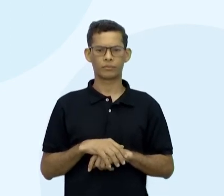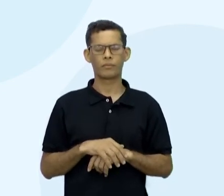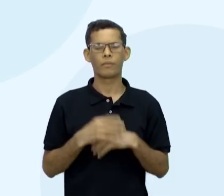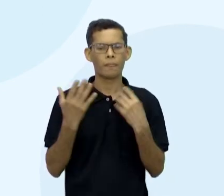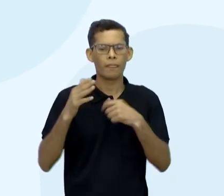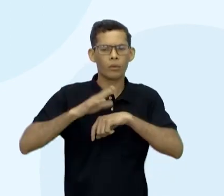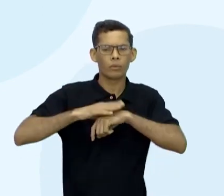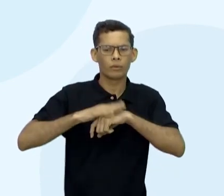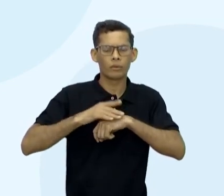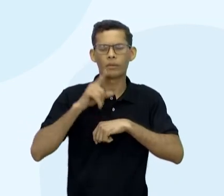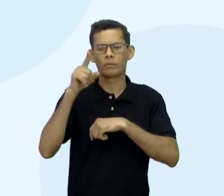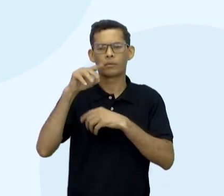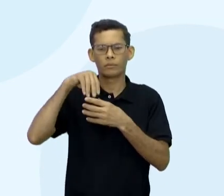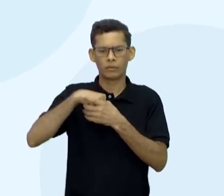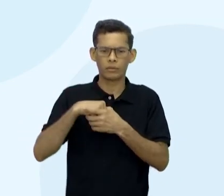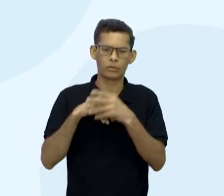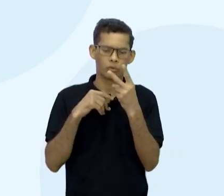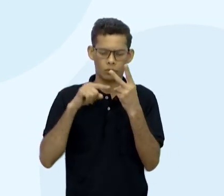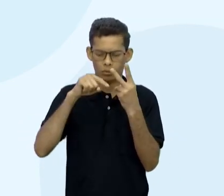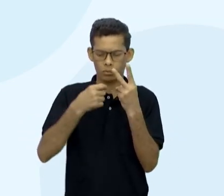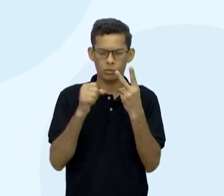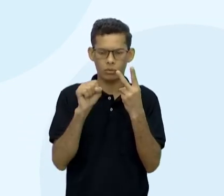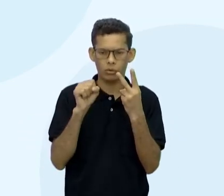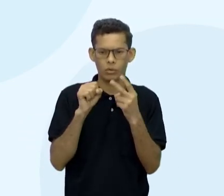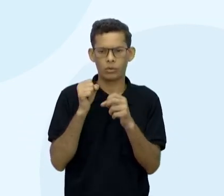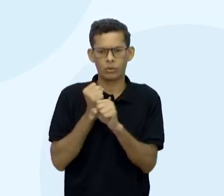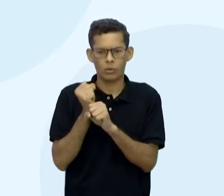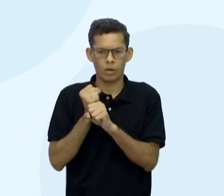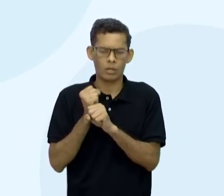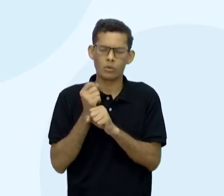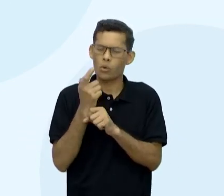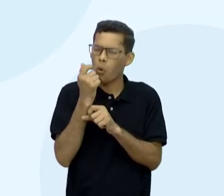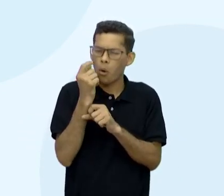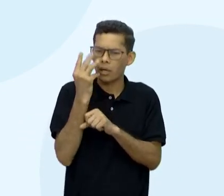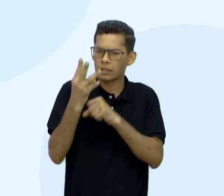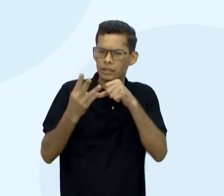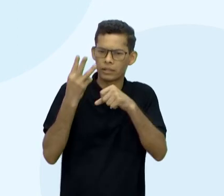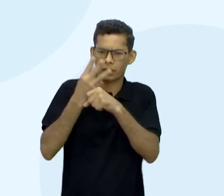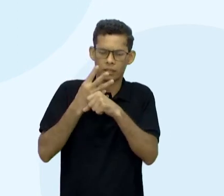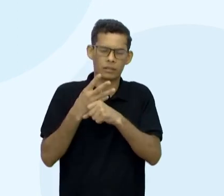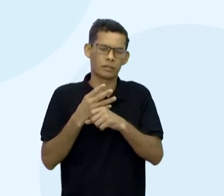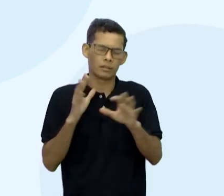orbital do asteroide em anos? 2,8 anos, quase 3 anos, é o período